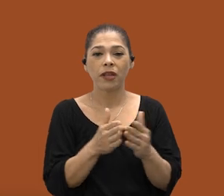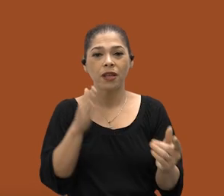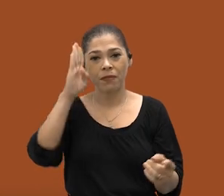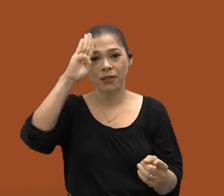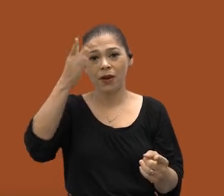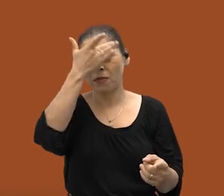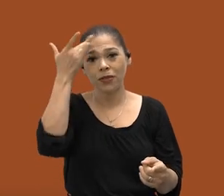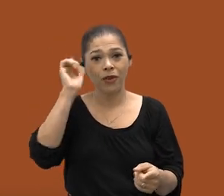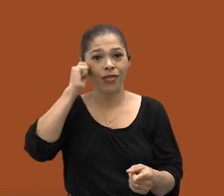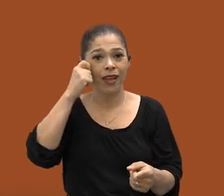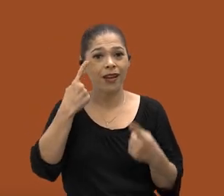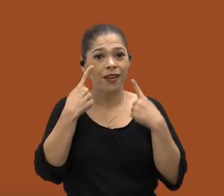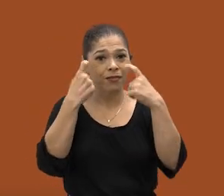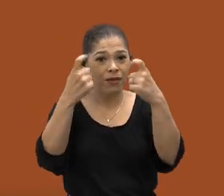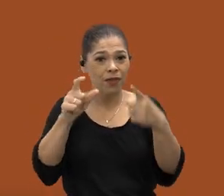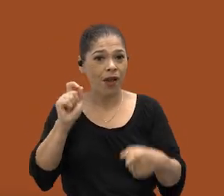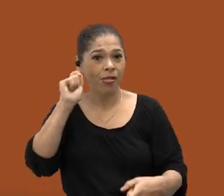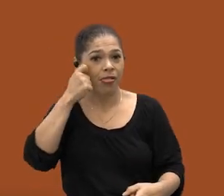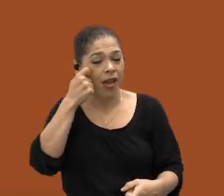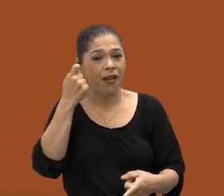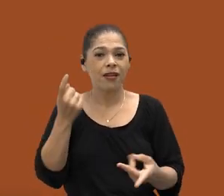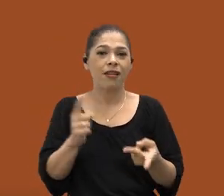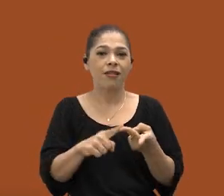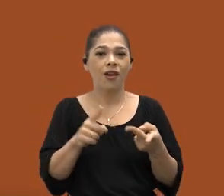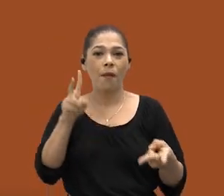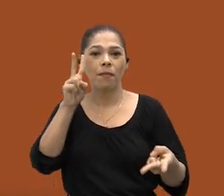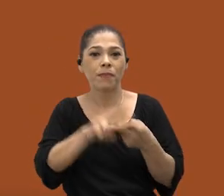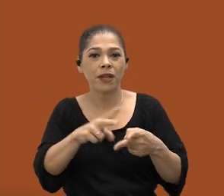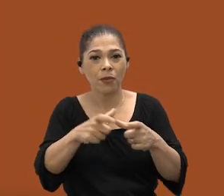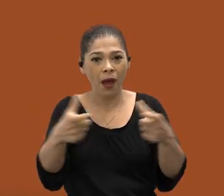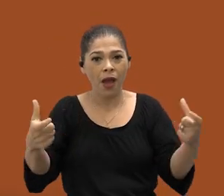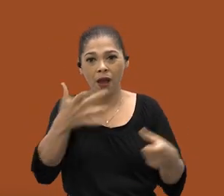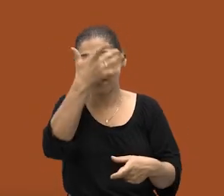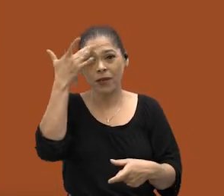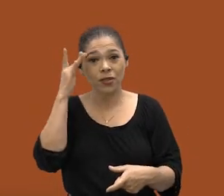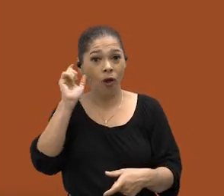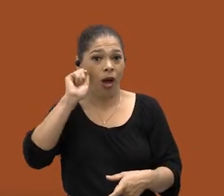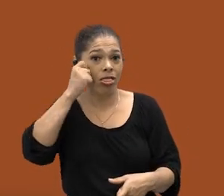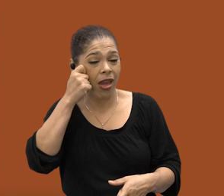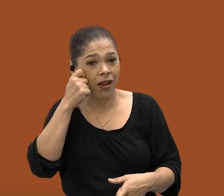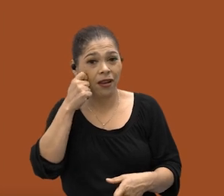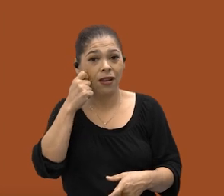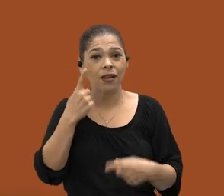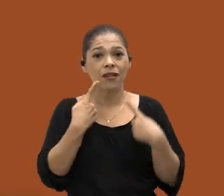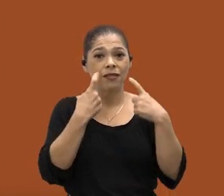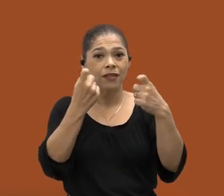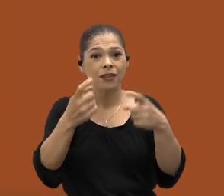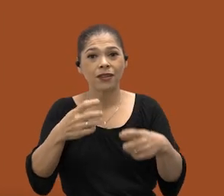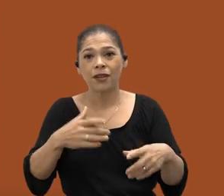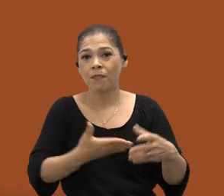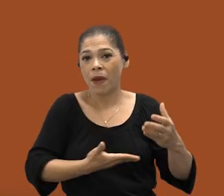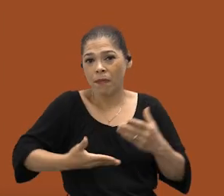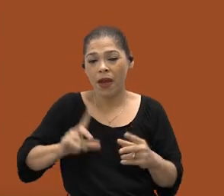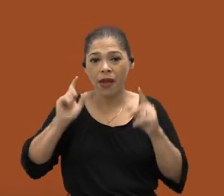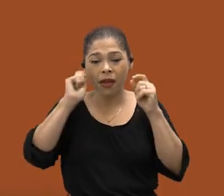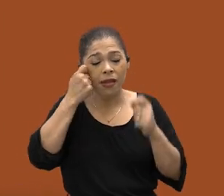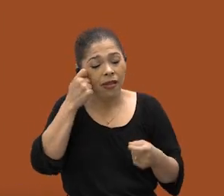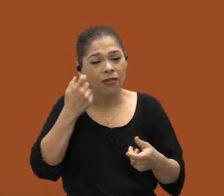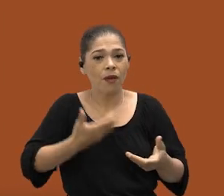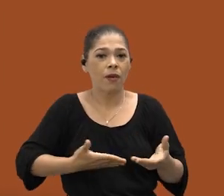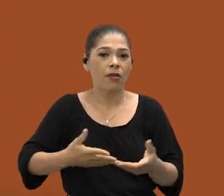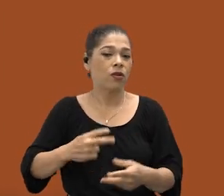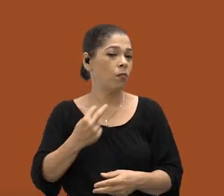que a violência seja negra que a encarceramente massa seja da população negra que a violência Obstetrícia seja na população negra